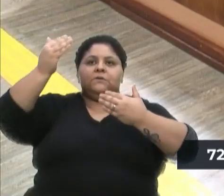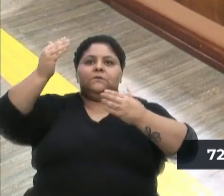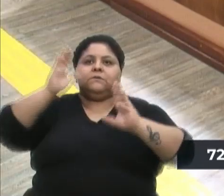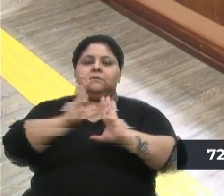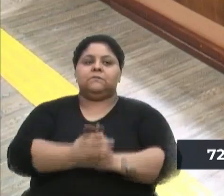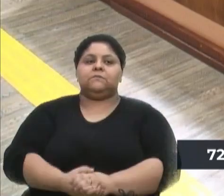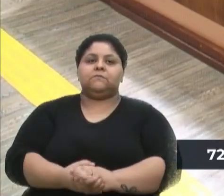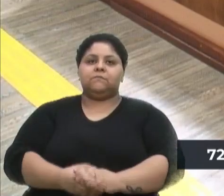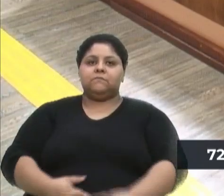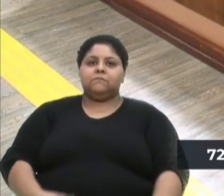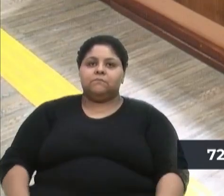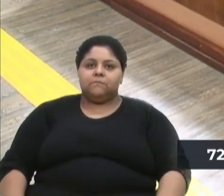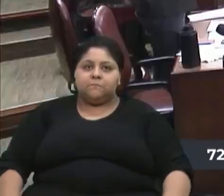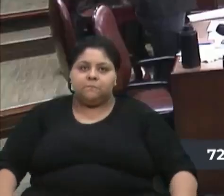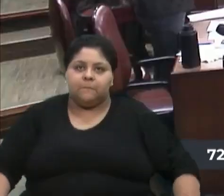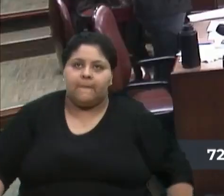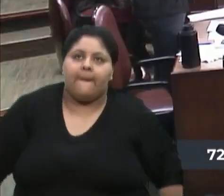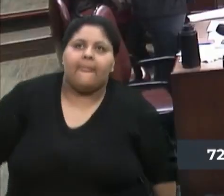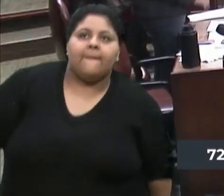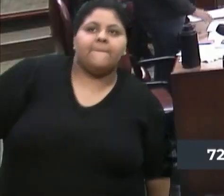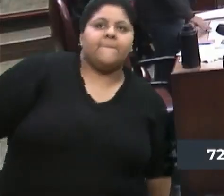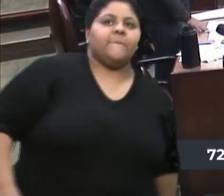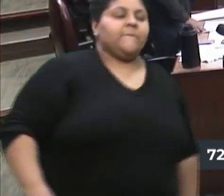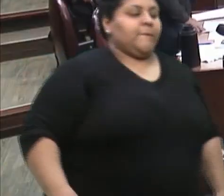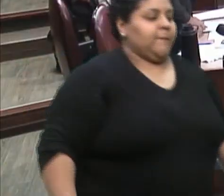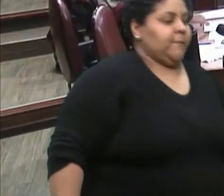Declarar voto, Lucas Carinhato.